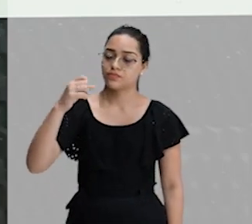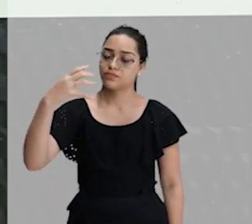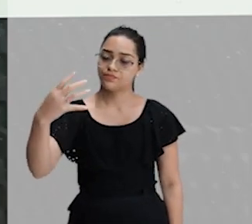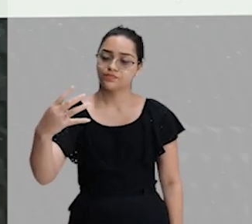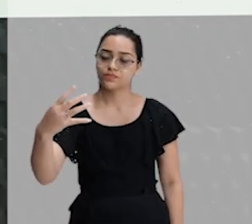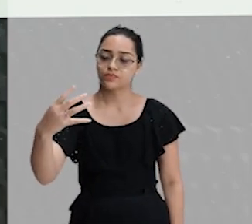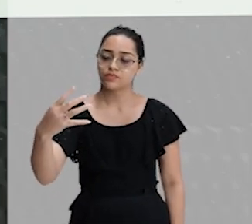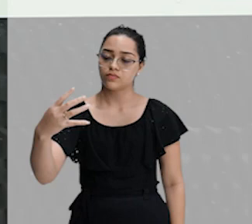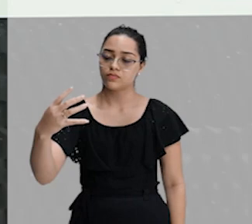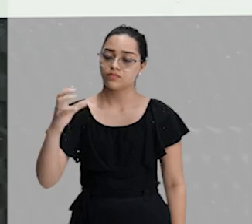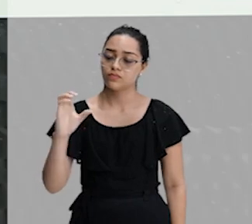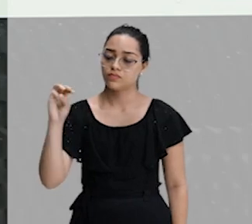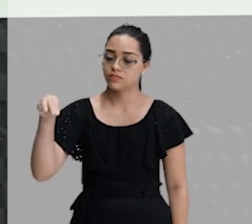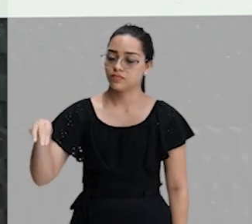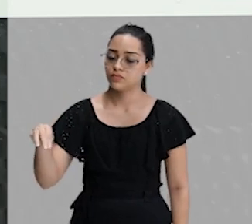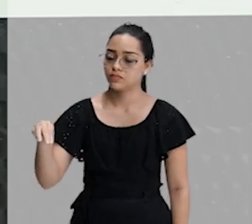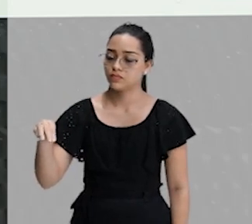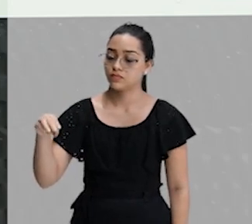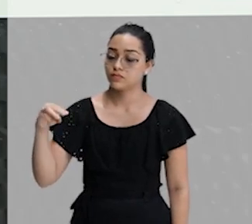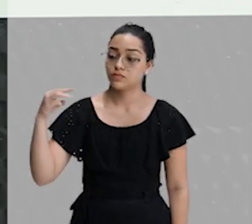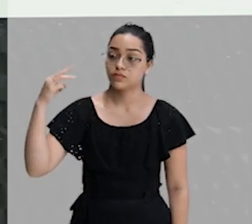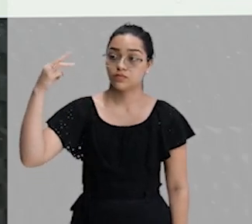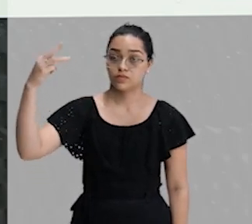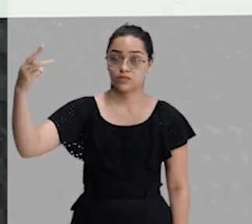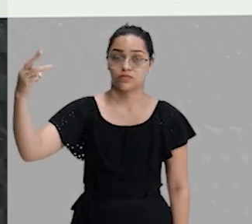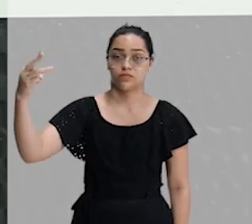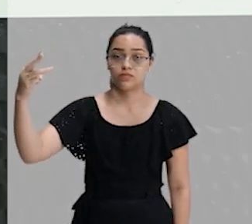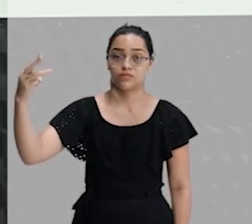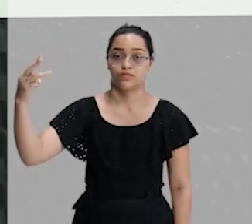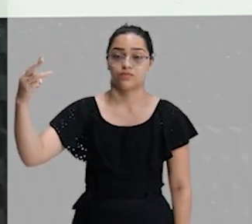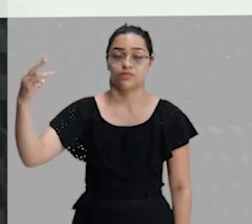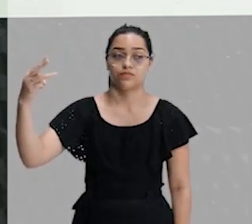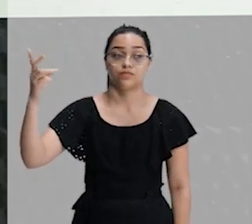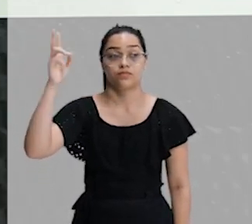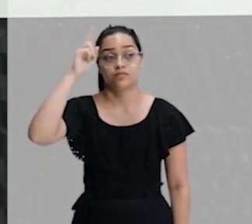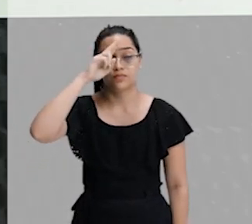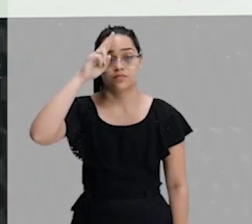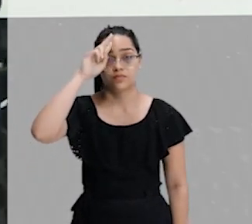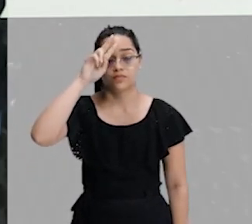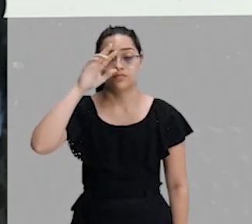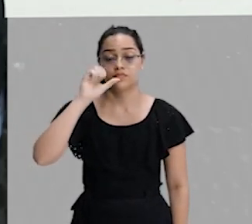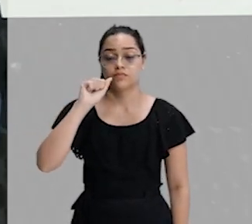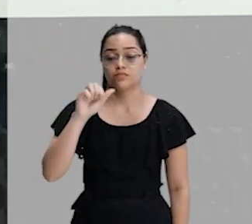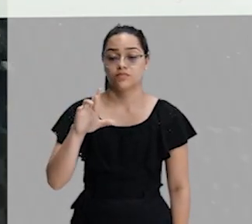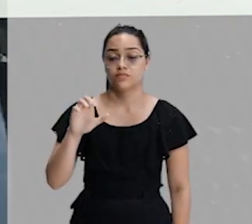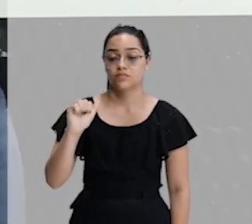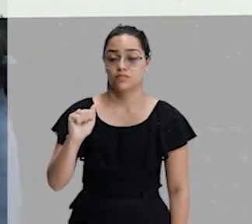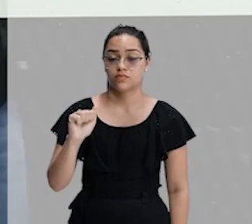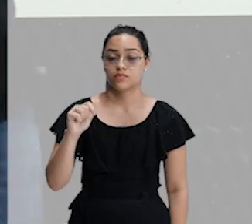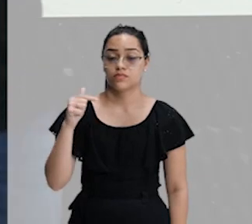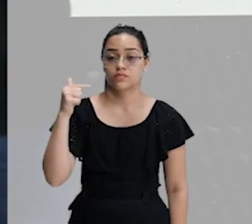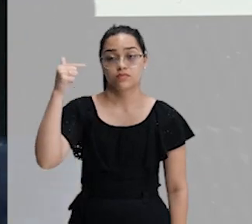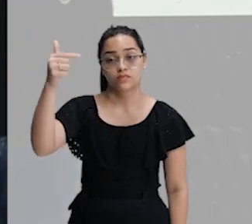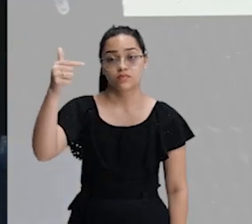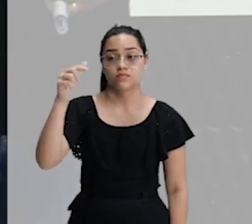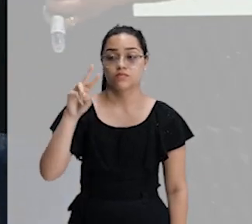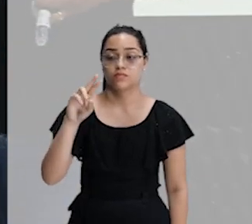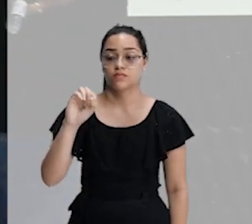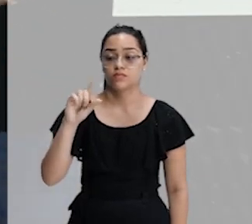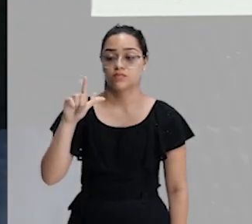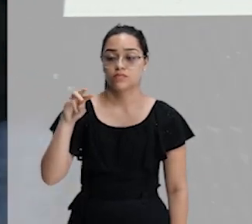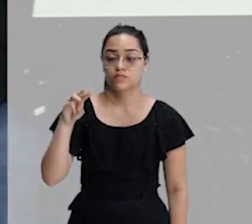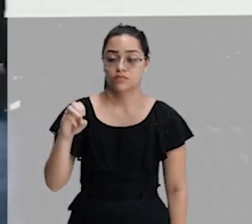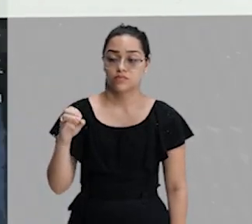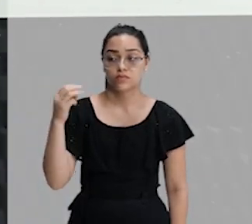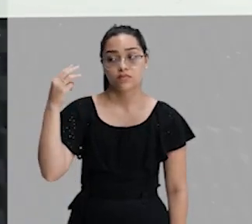384 centímetros cúbicos. Tá? Lembrando que a área é centímetro quadrado, o volume é